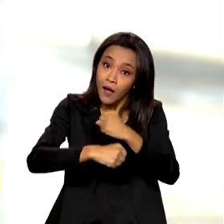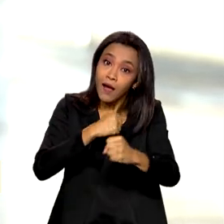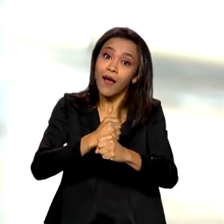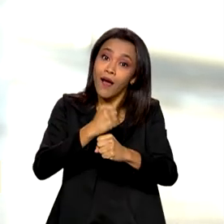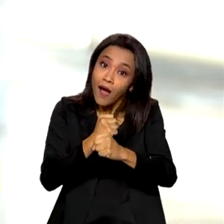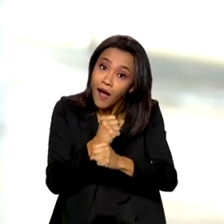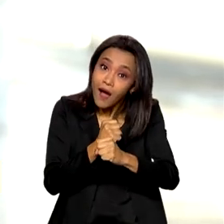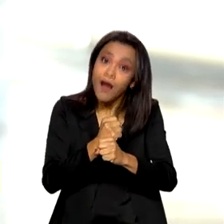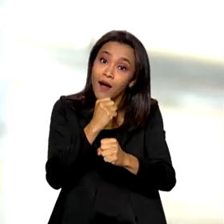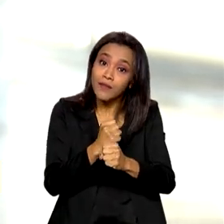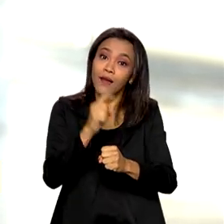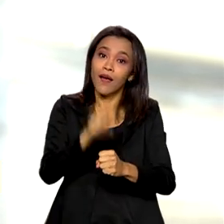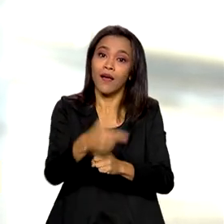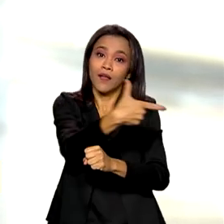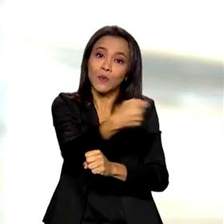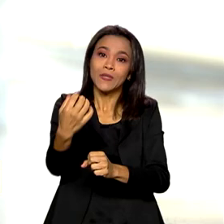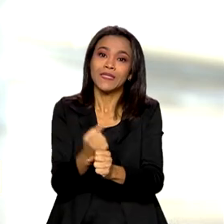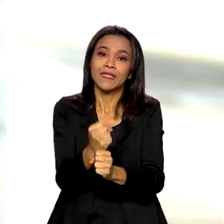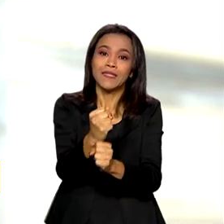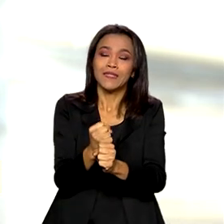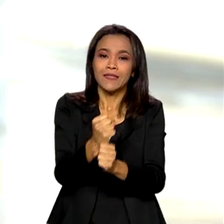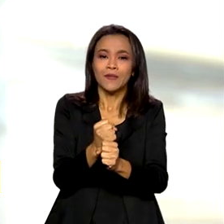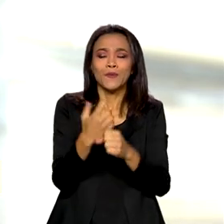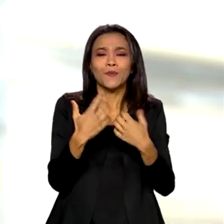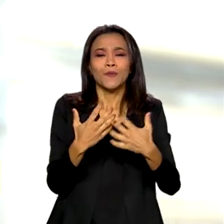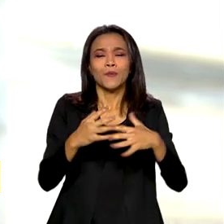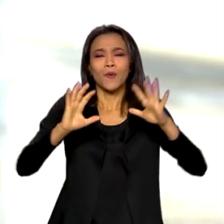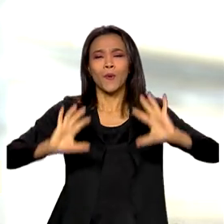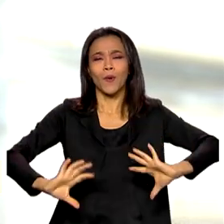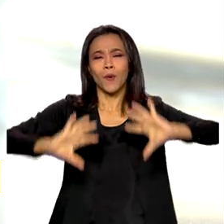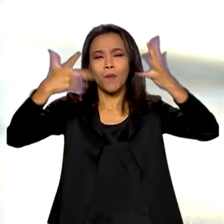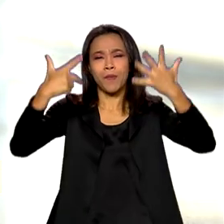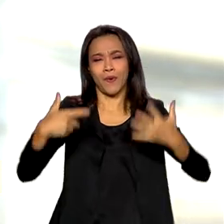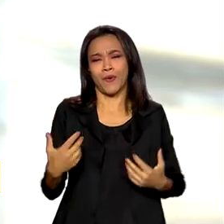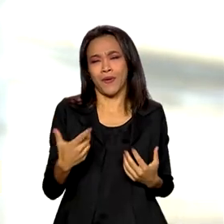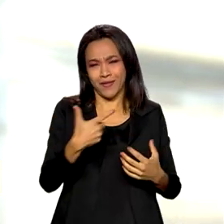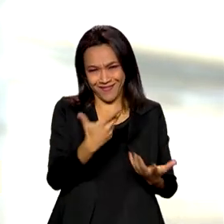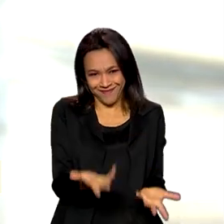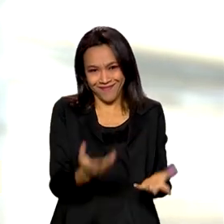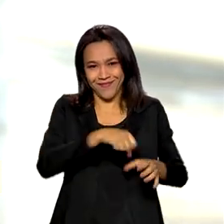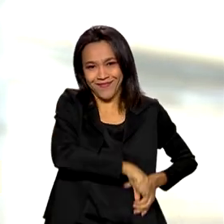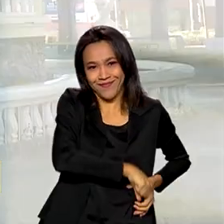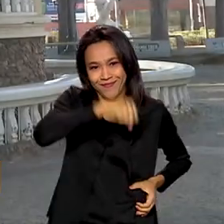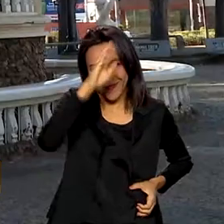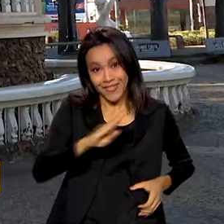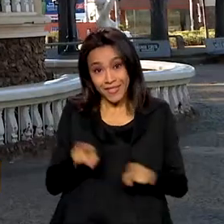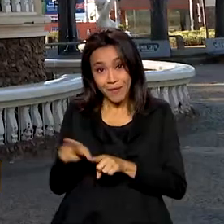do Brasil e também é o ano em que se comemora os 70 anos da Esquadrilha.